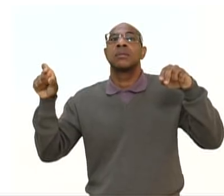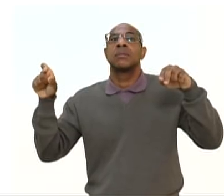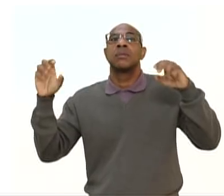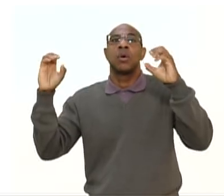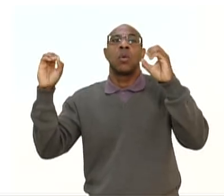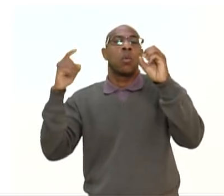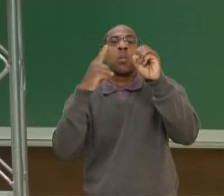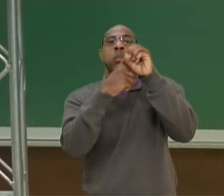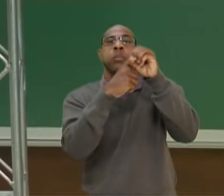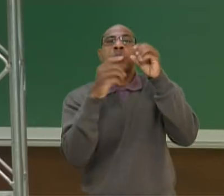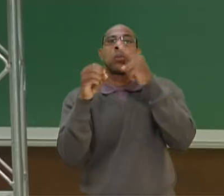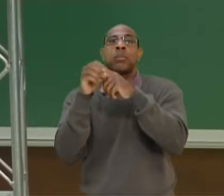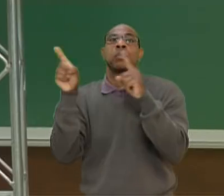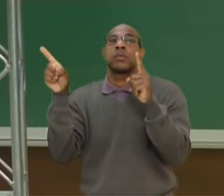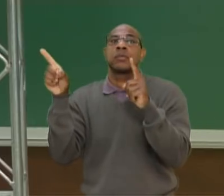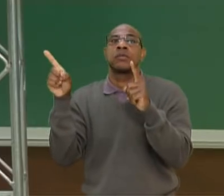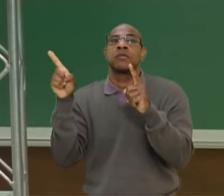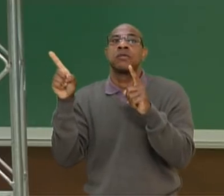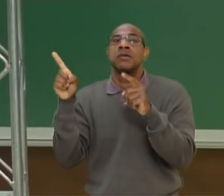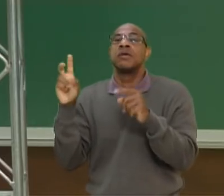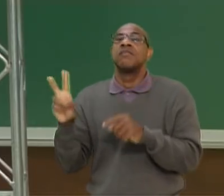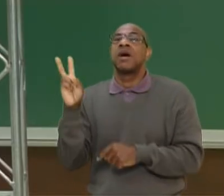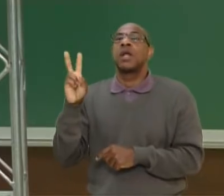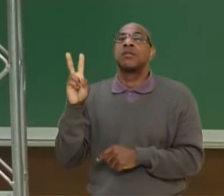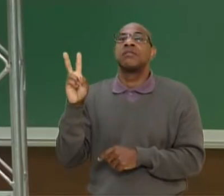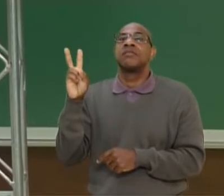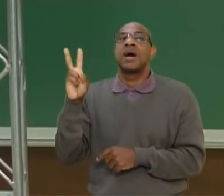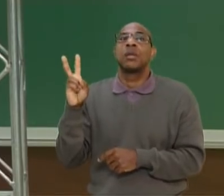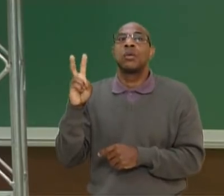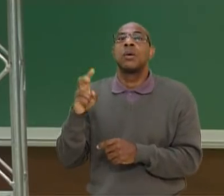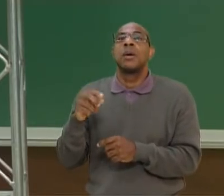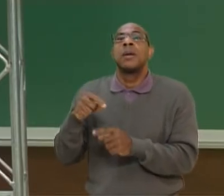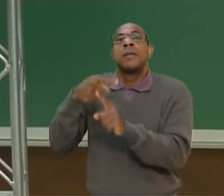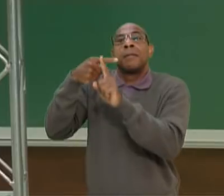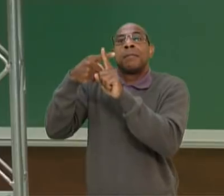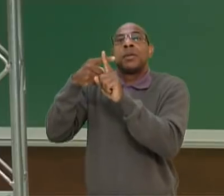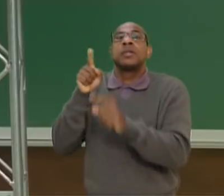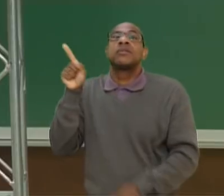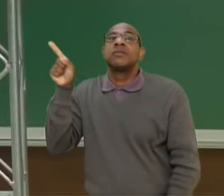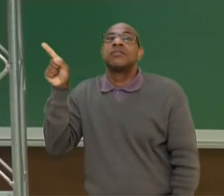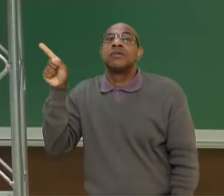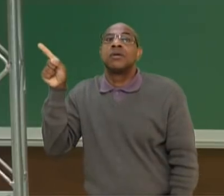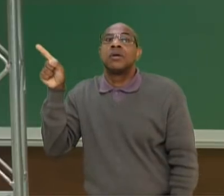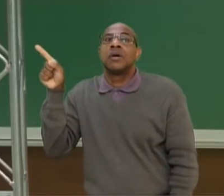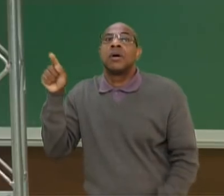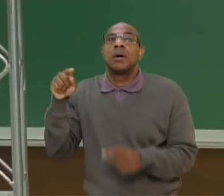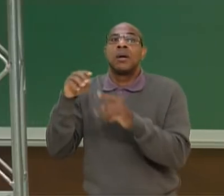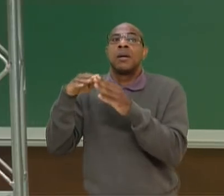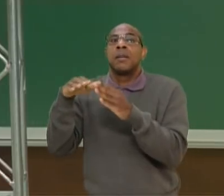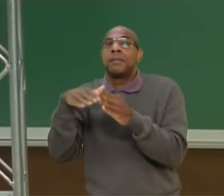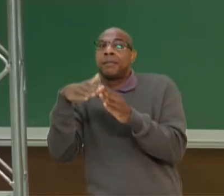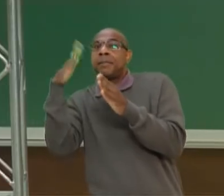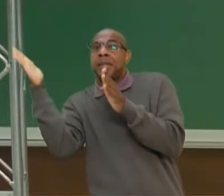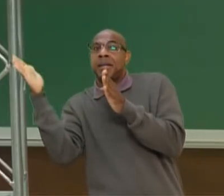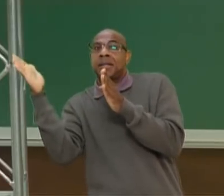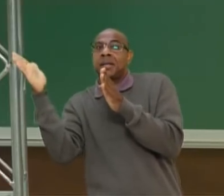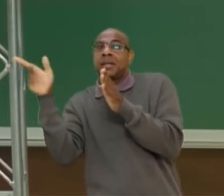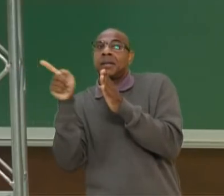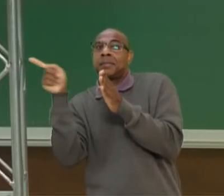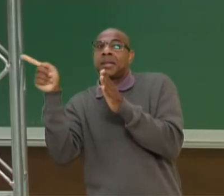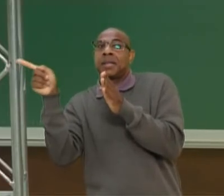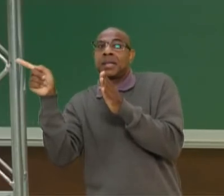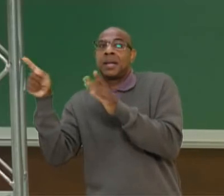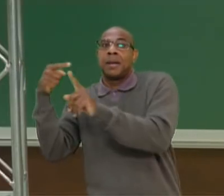relembrar. Aqui é o nosso eixo dos cossenos, para cá ele é positivo, ou seja, o cosseno vai